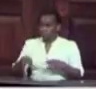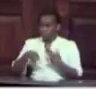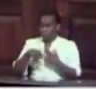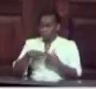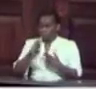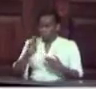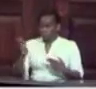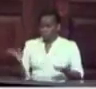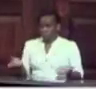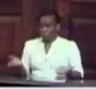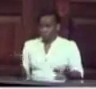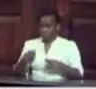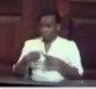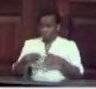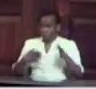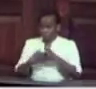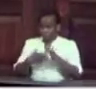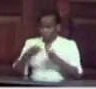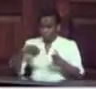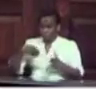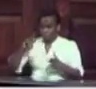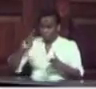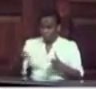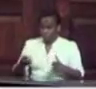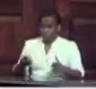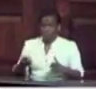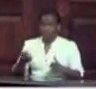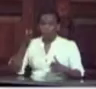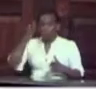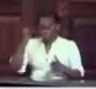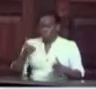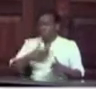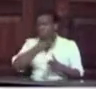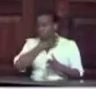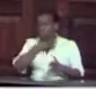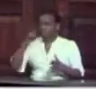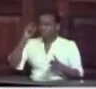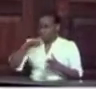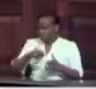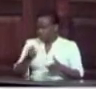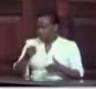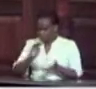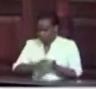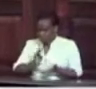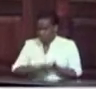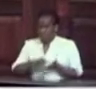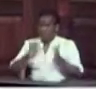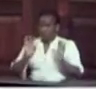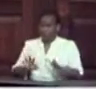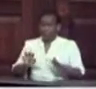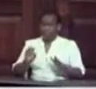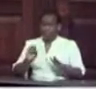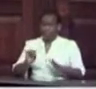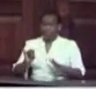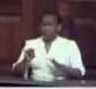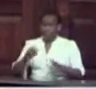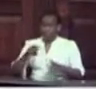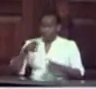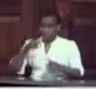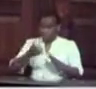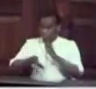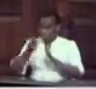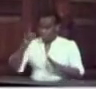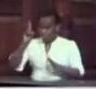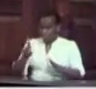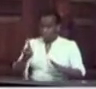único, que o limite de R$ 3.000, eu reconheço a crise, reconheço a dificuldade, Mas, evidentemente, nós saltamos de um direito que era